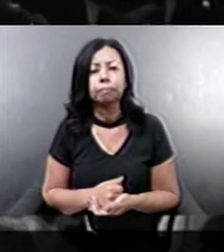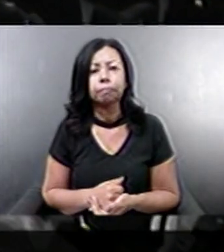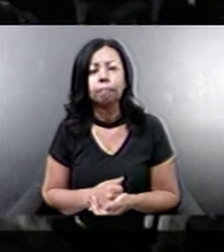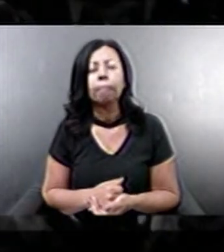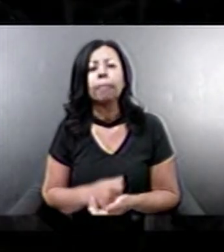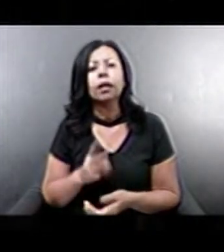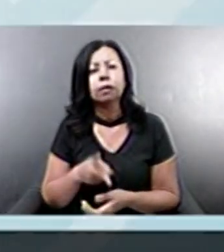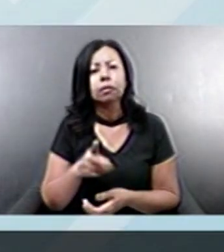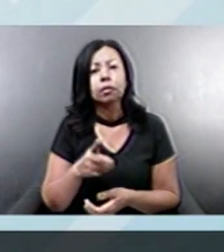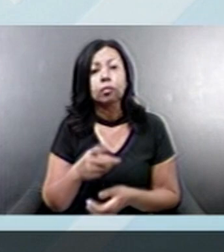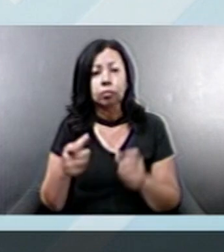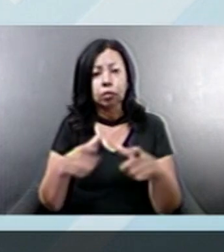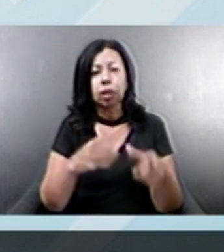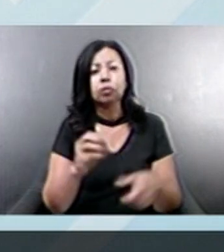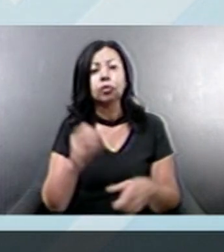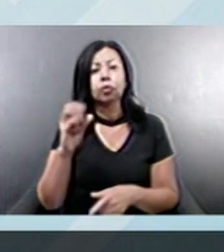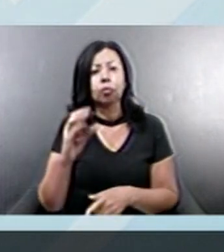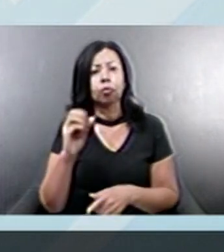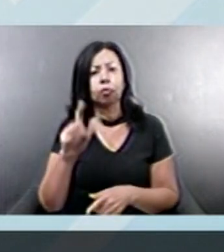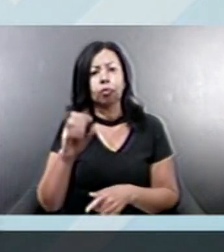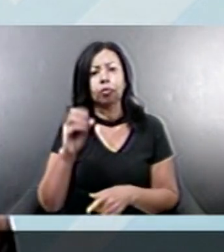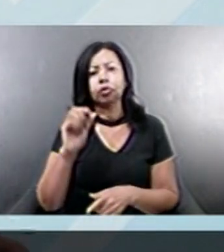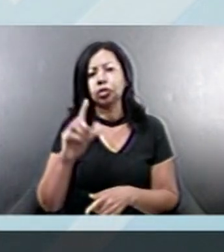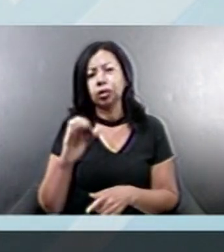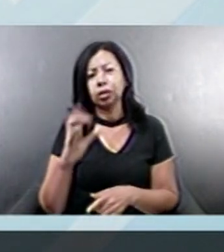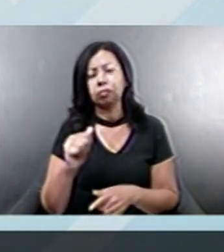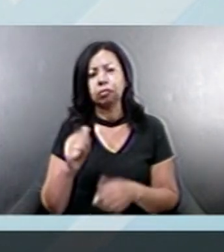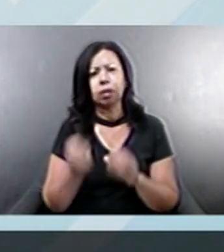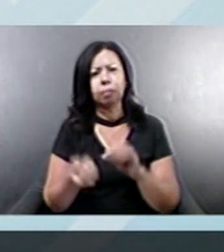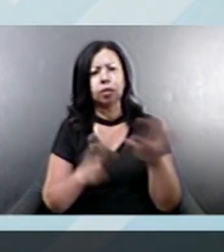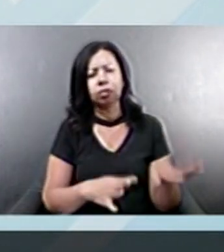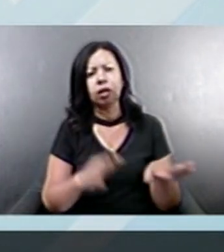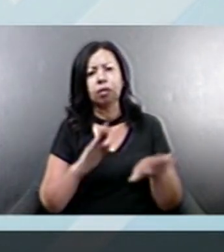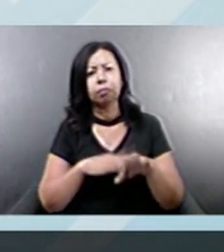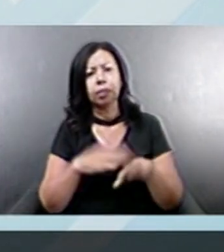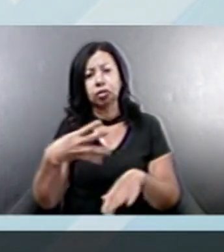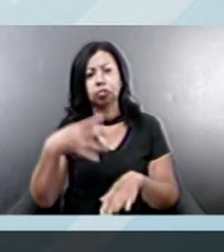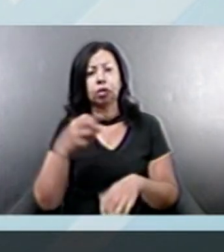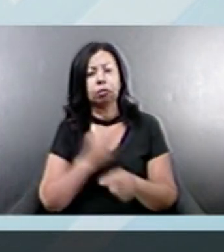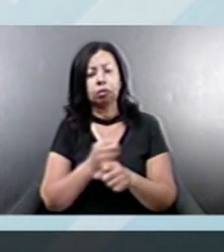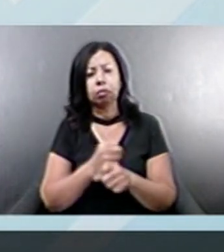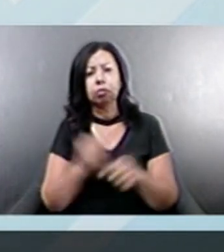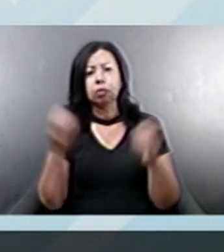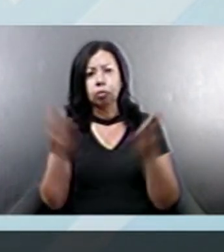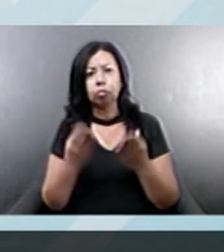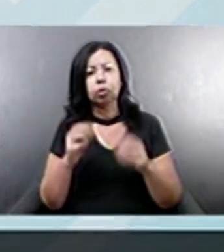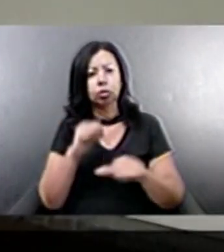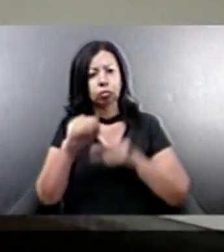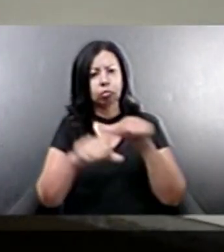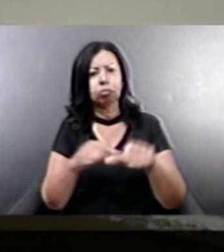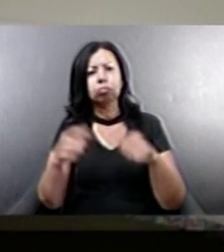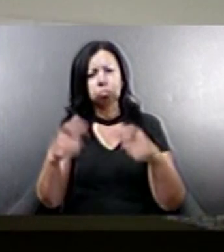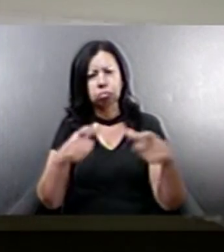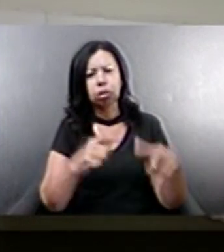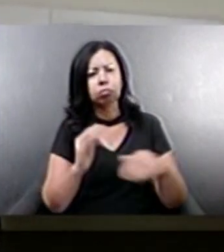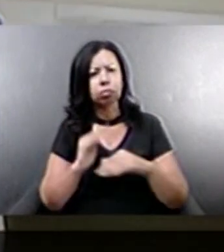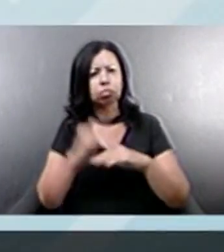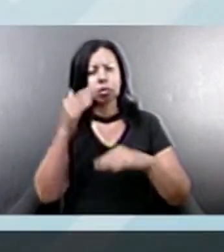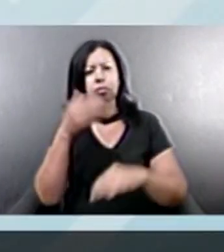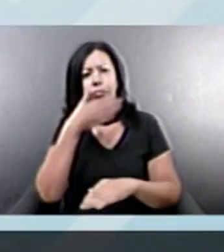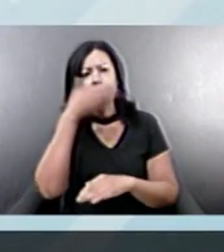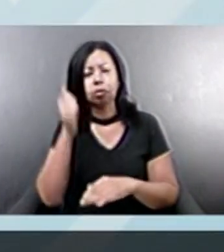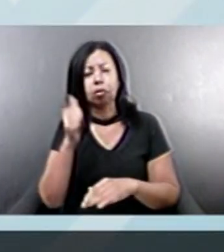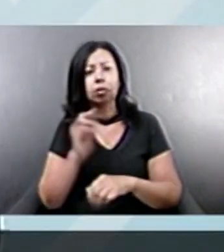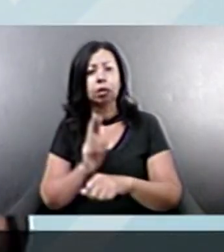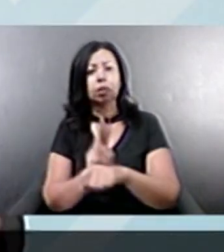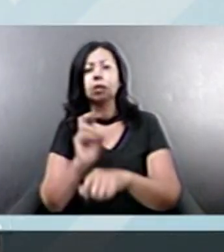Aquele centro de oncologia era um próprio abandonado há mais de 40 anos. Hoje tornou-se um centro de alta complexidade que não vai atender só a cidade